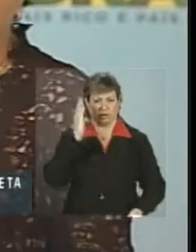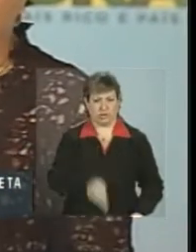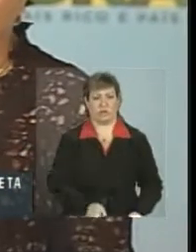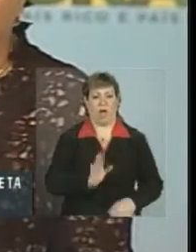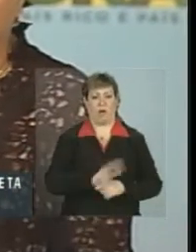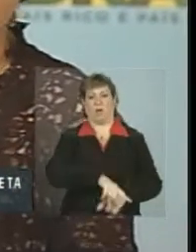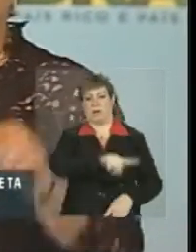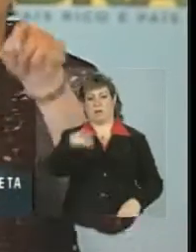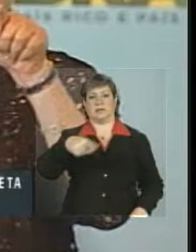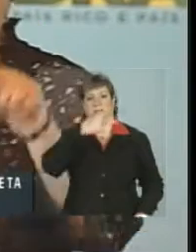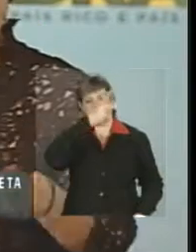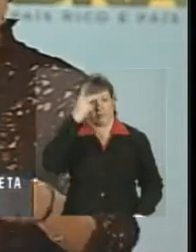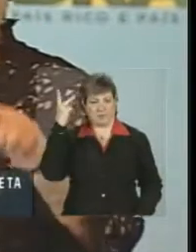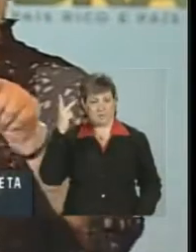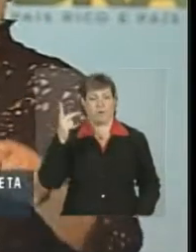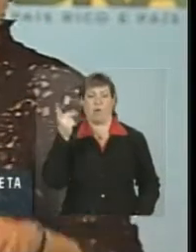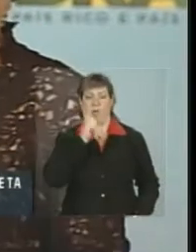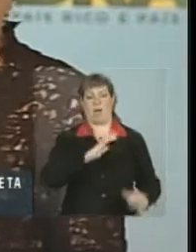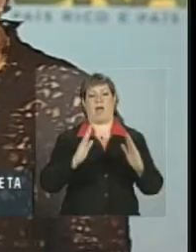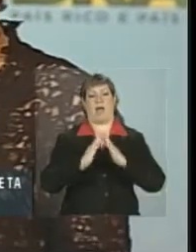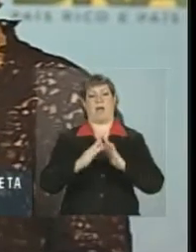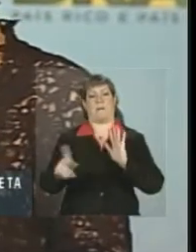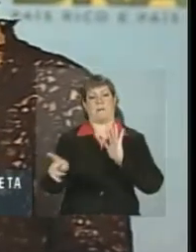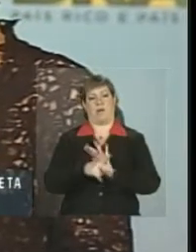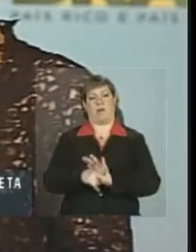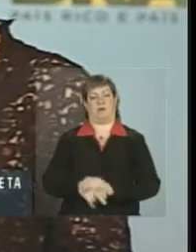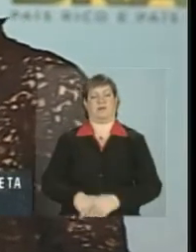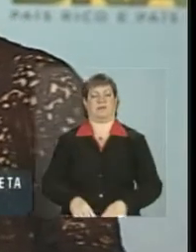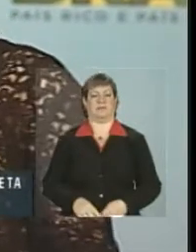essas populações terem acesso à casa própria.